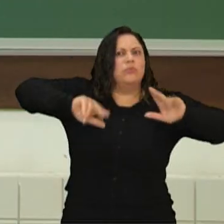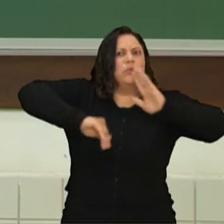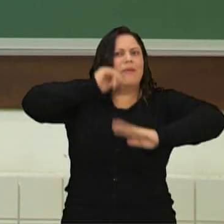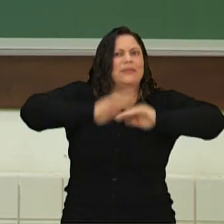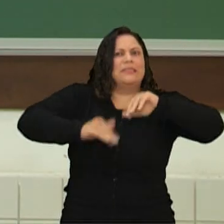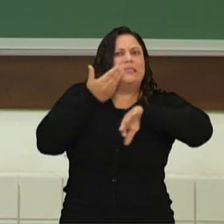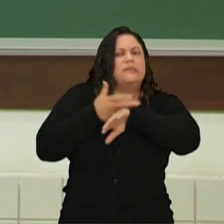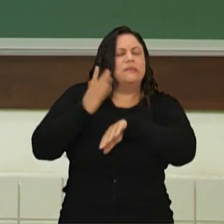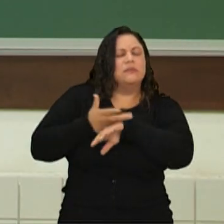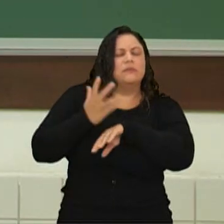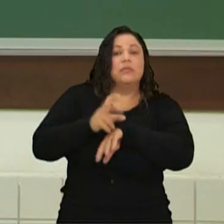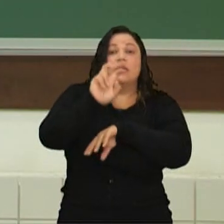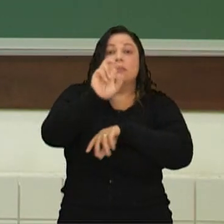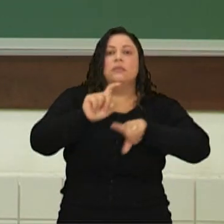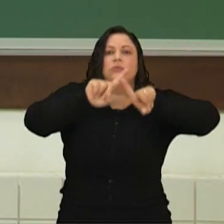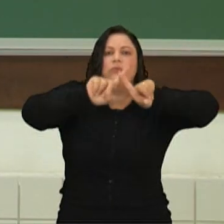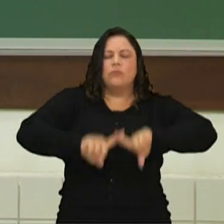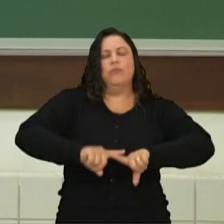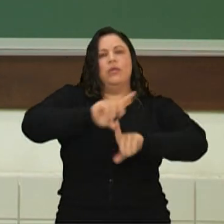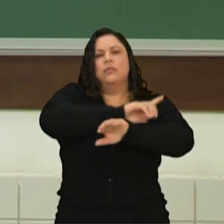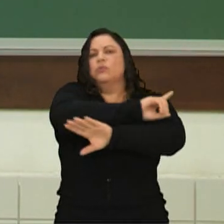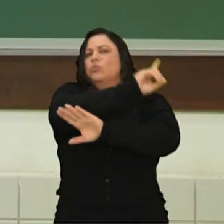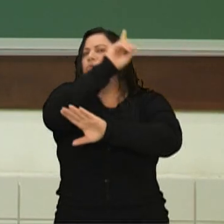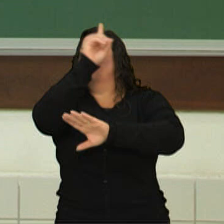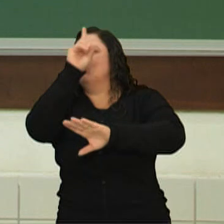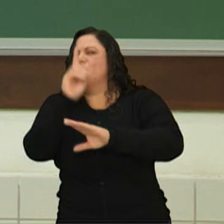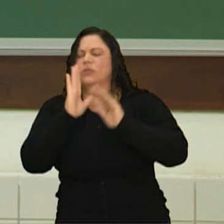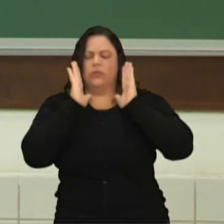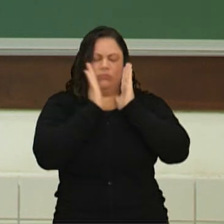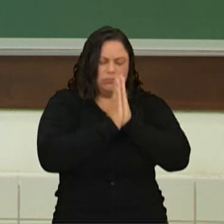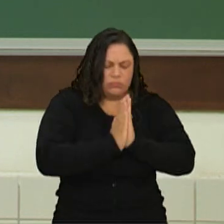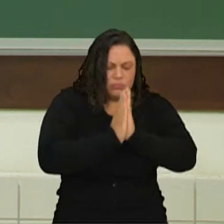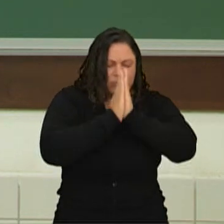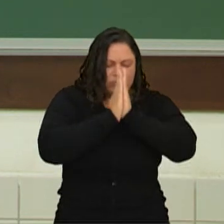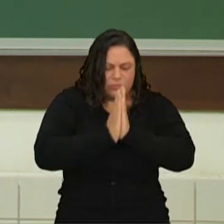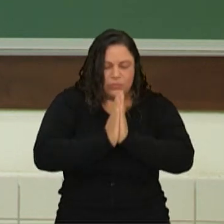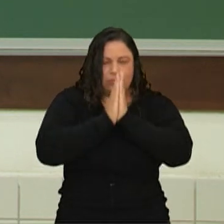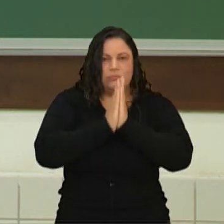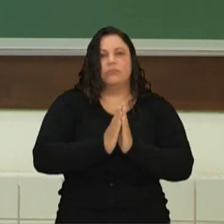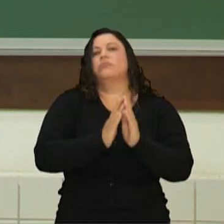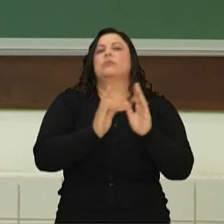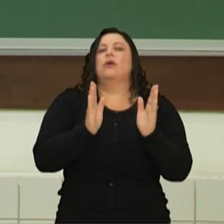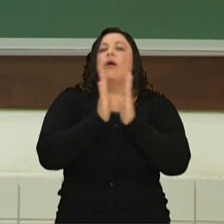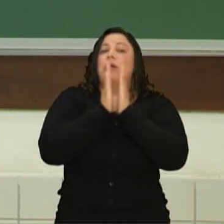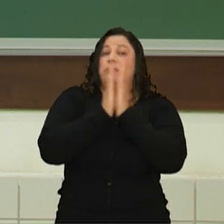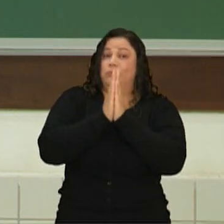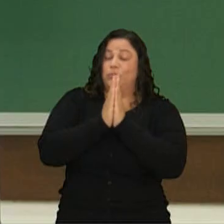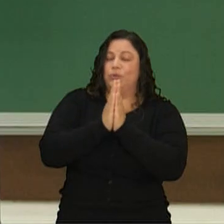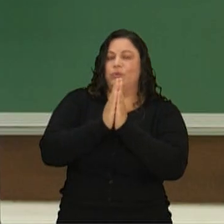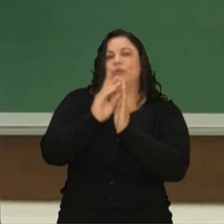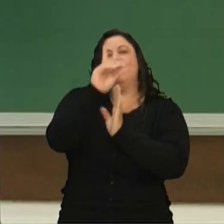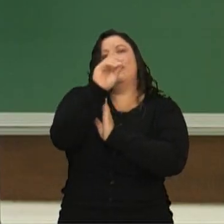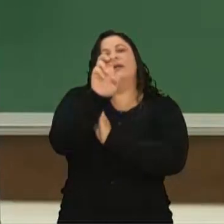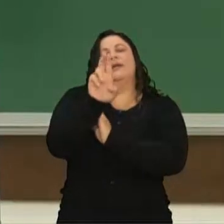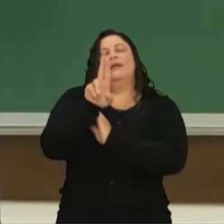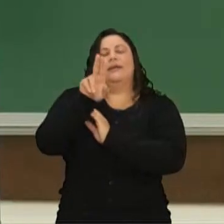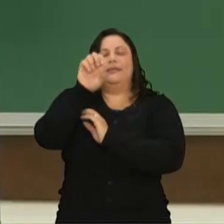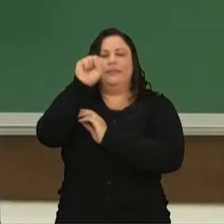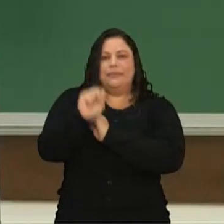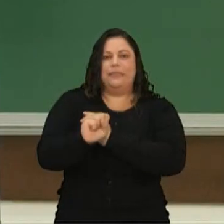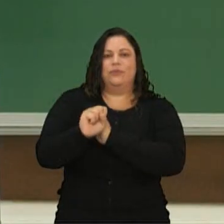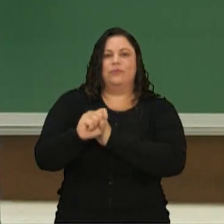5 vezes ao dia. Então, eles oram muito para Deus. Tá? Uma coisa que muitos de nós ocidentais não